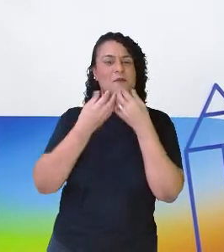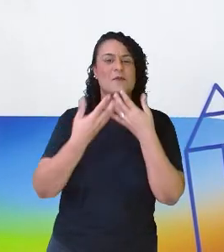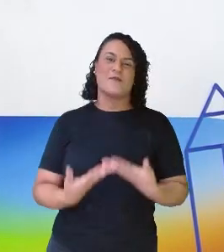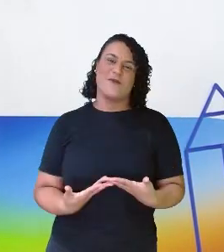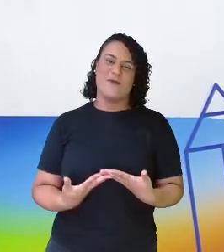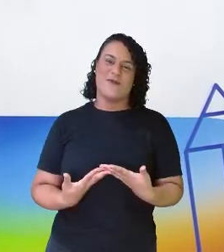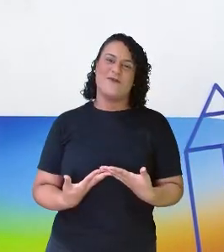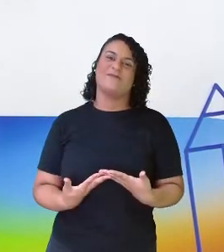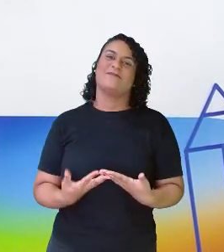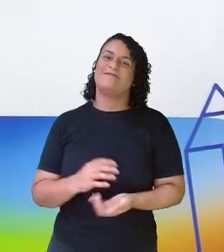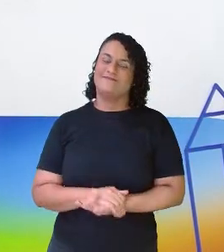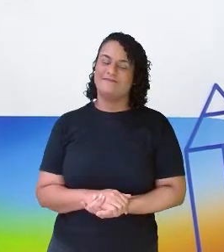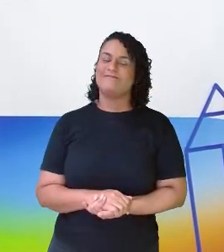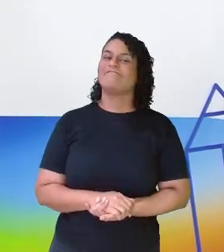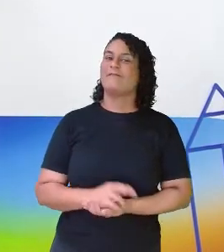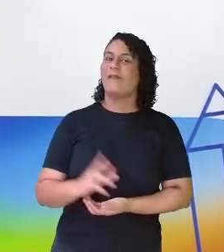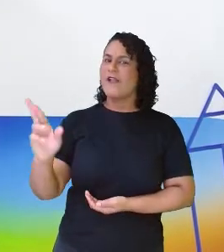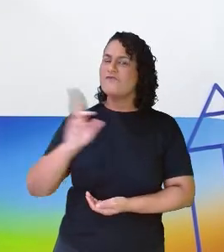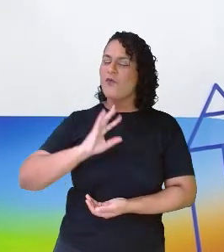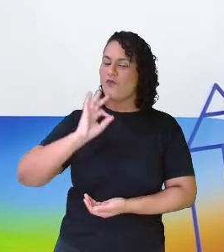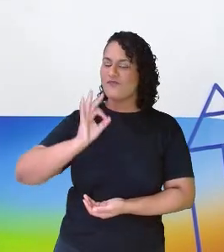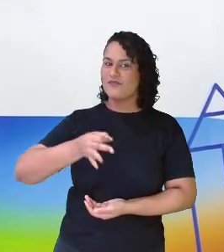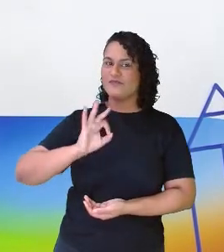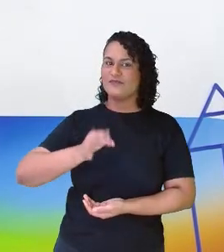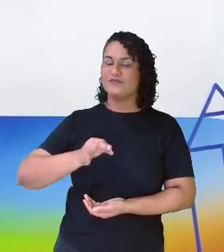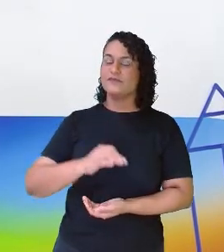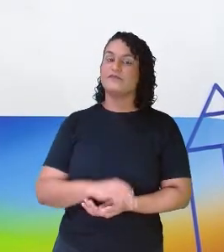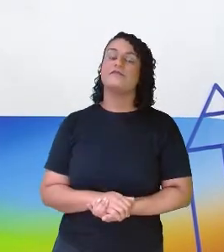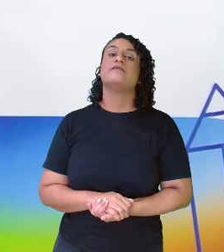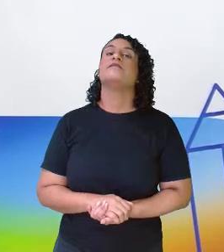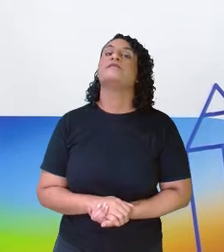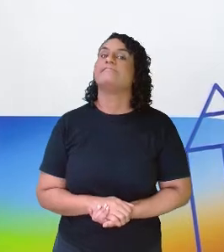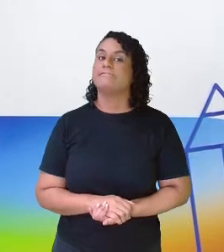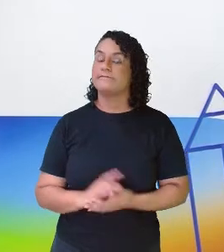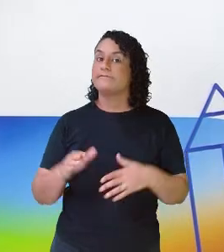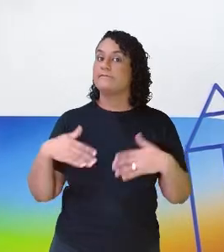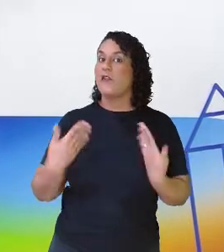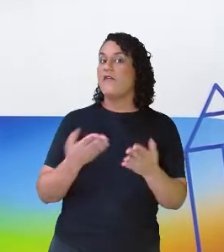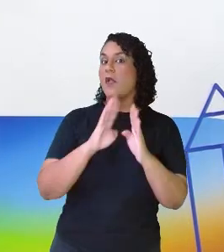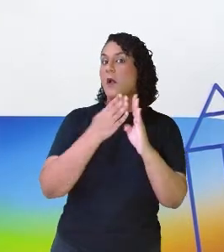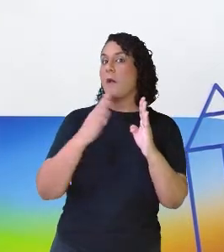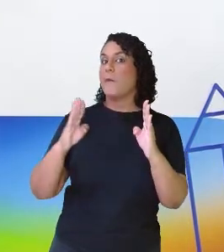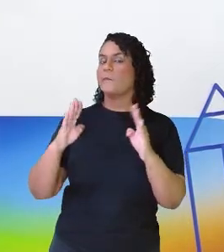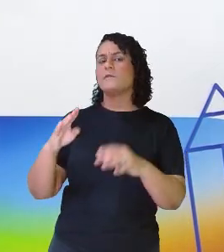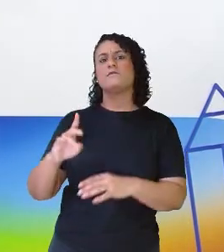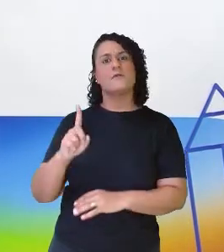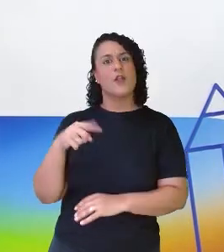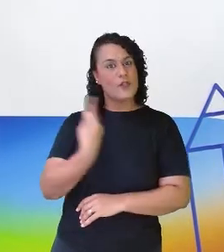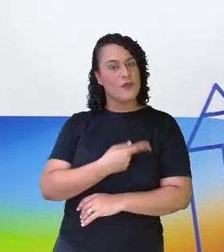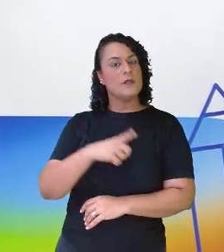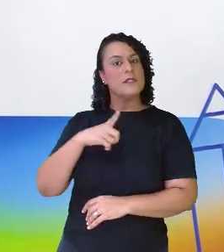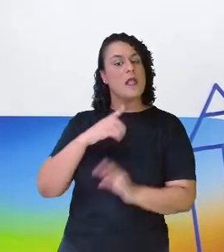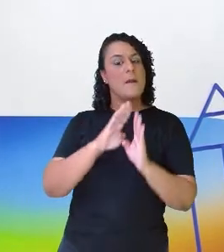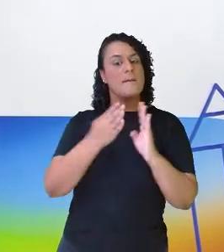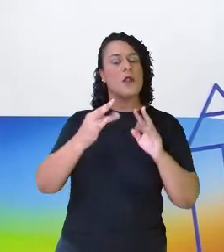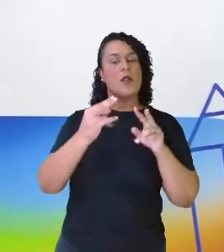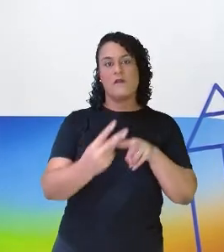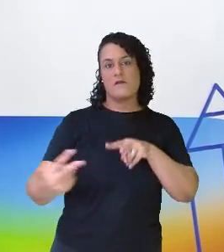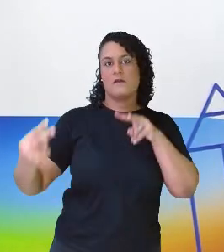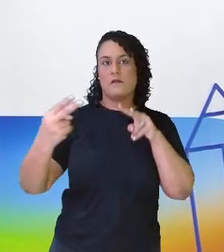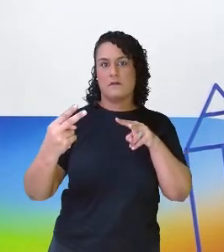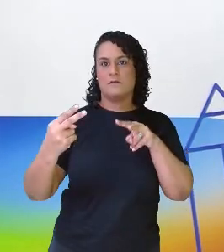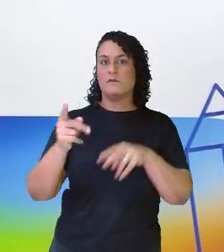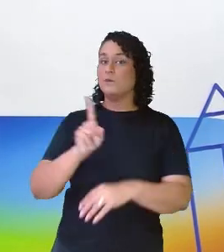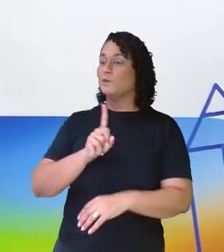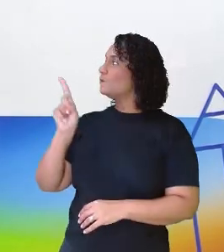que coisa maravilhosa, vocês já estão aí entendidos. E falando de biblioteca, a gente tem a nossa biblioteca virtual, que é a Árvore do